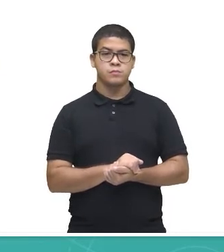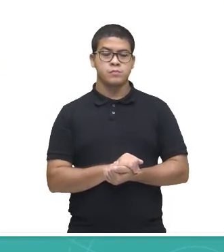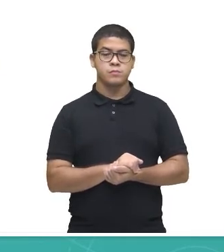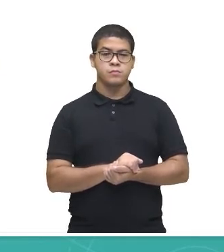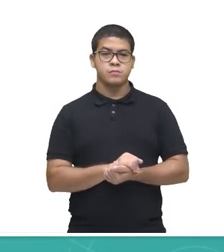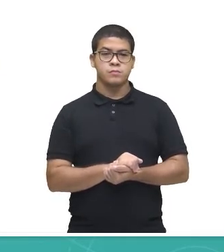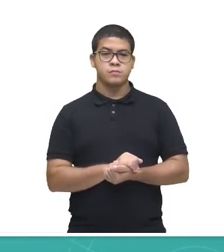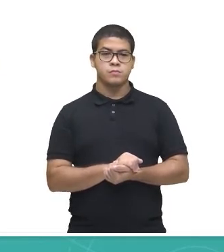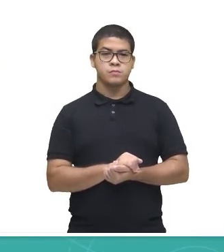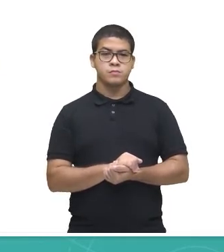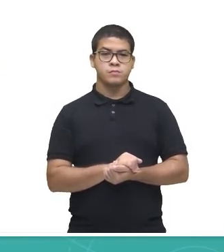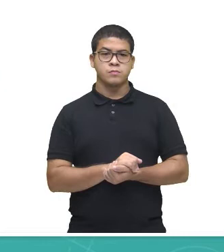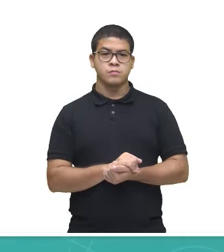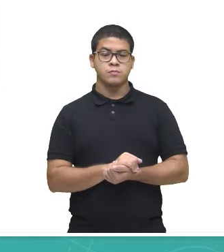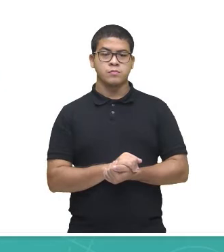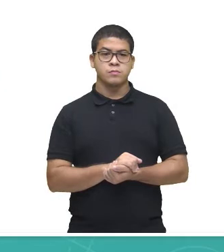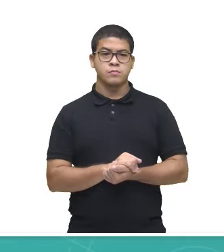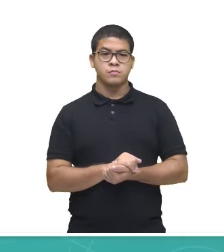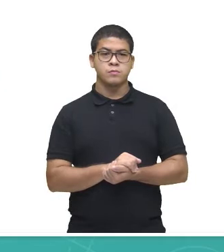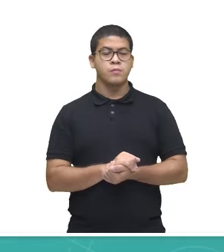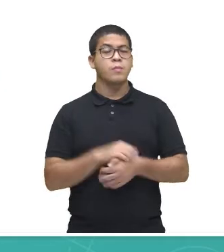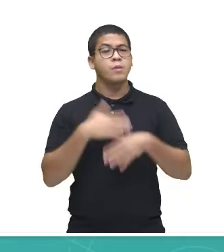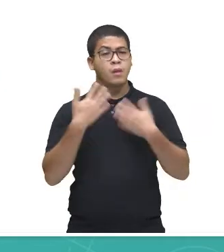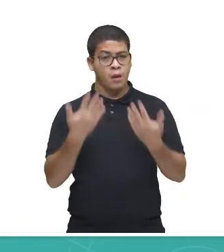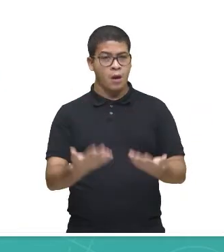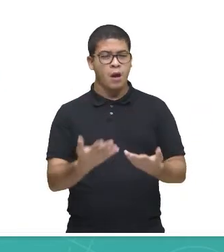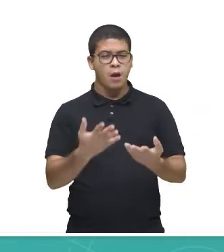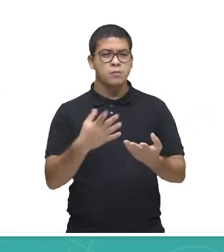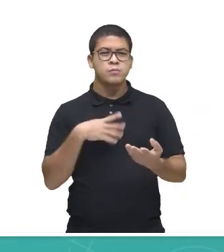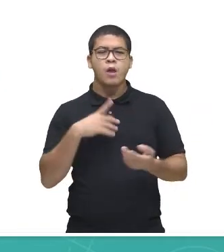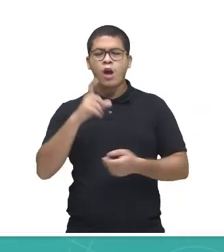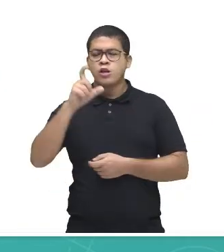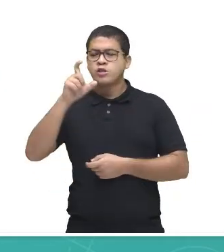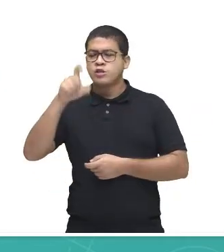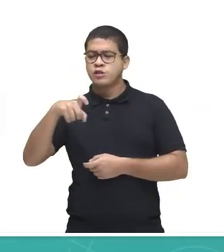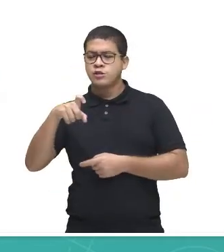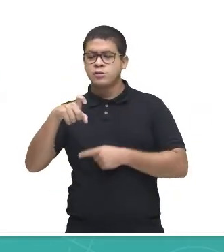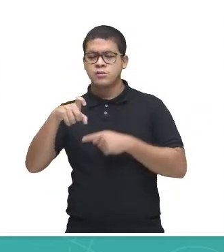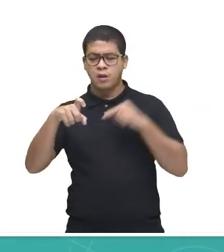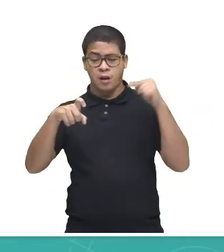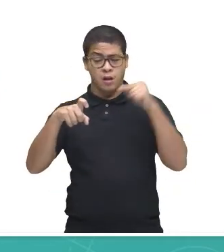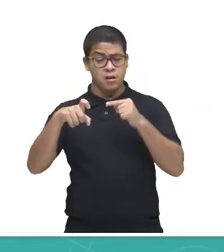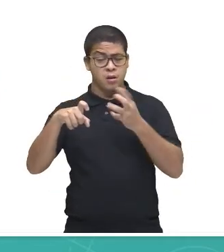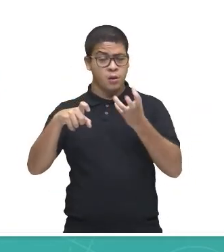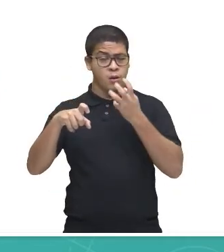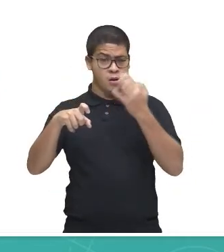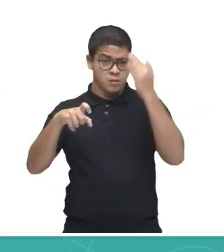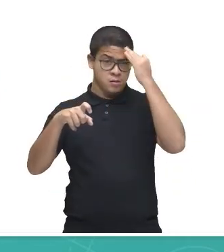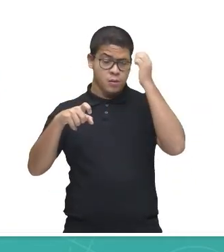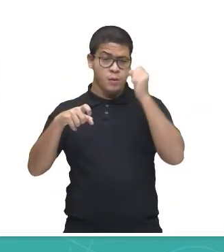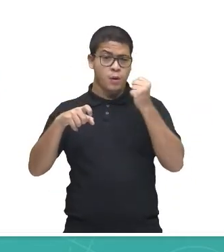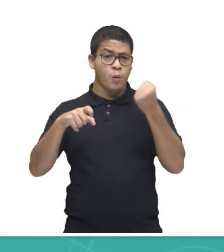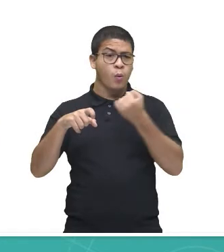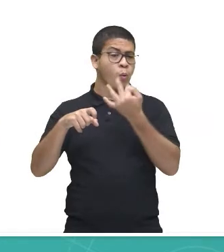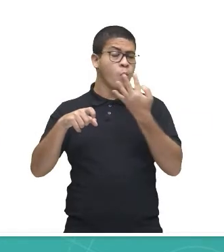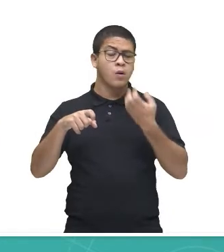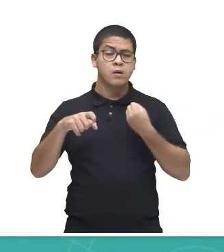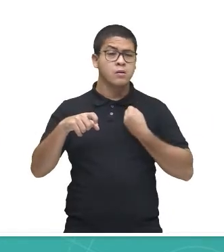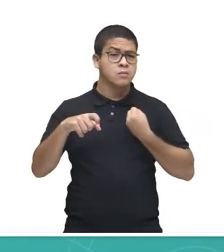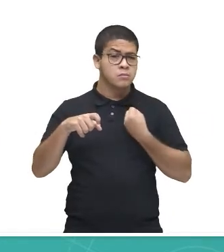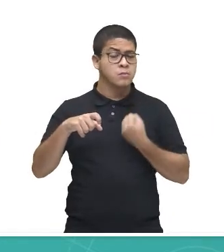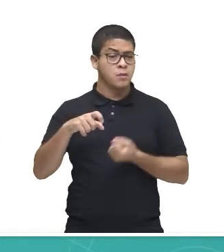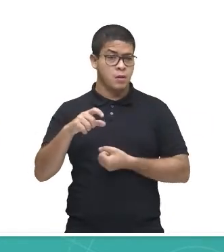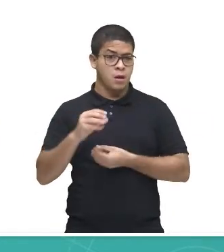180 graus. E aí, para a gente achar o valor de x que estamos procurando, basta resolvermos essa equação